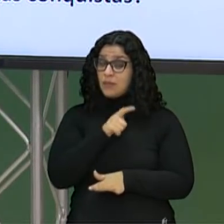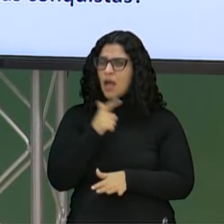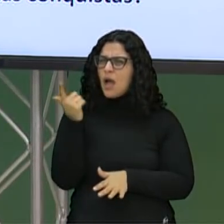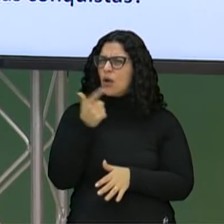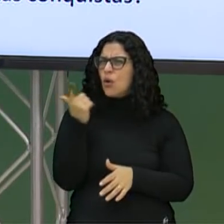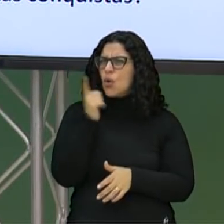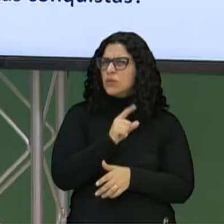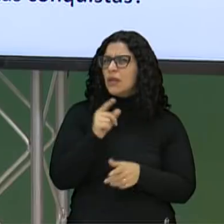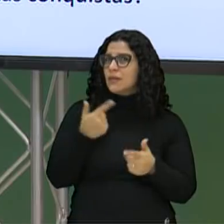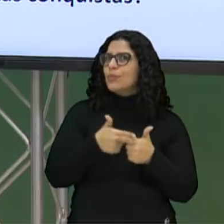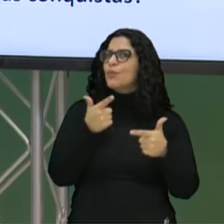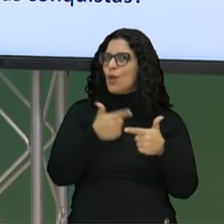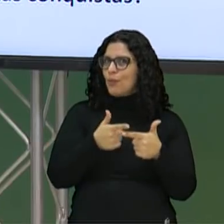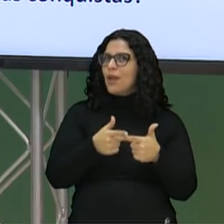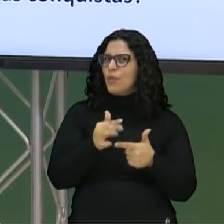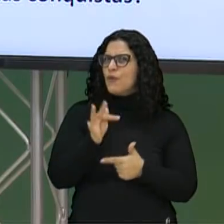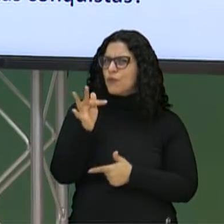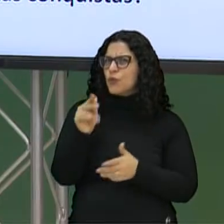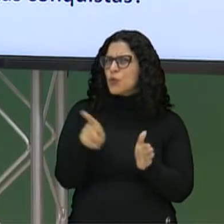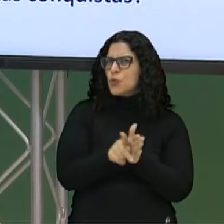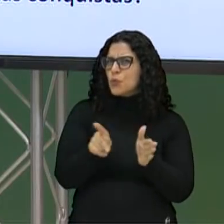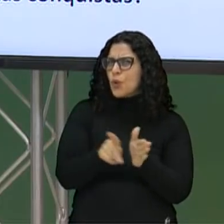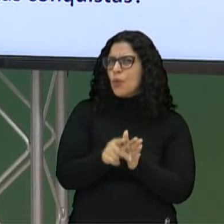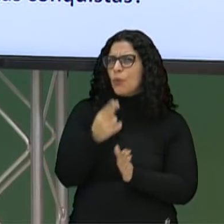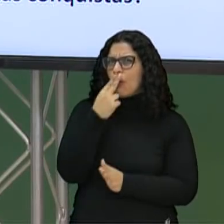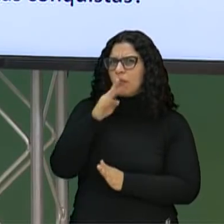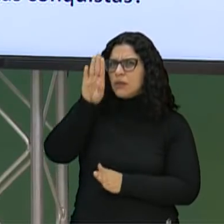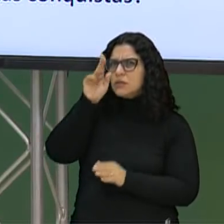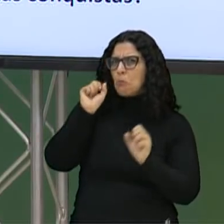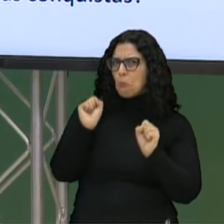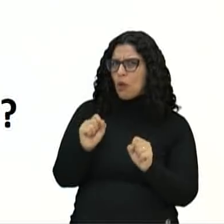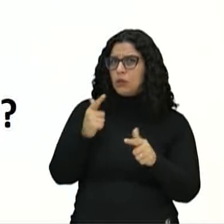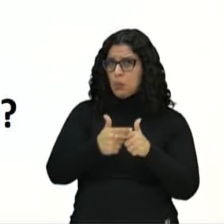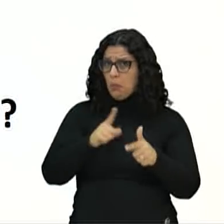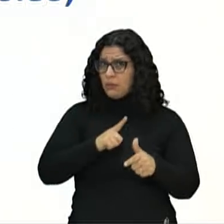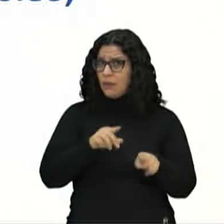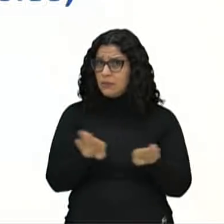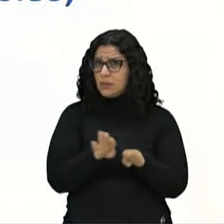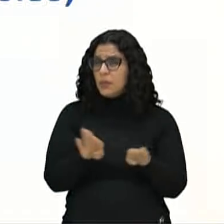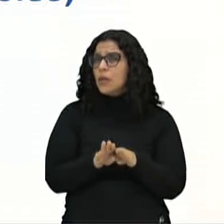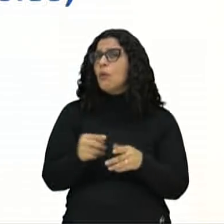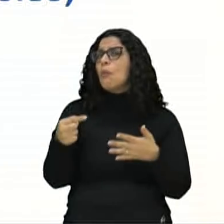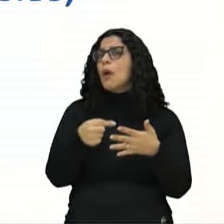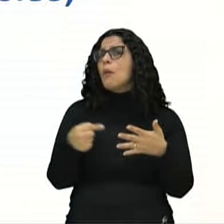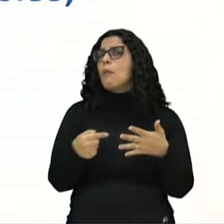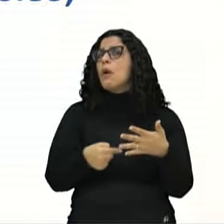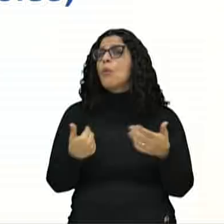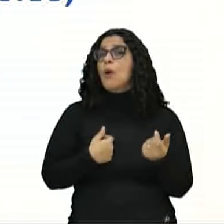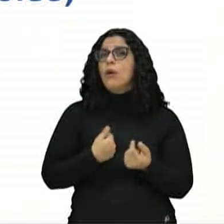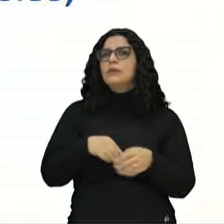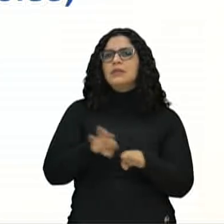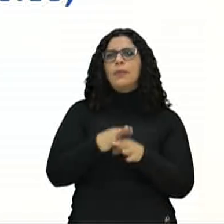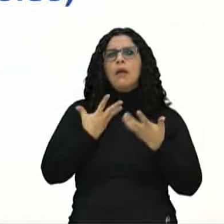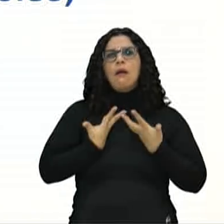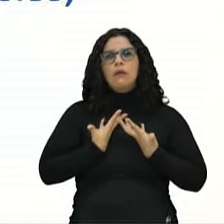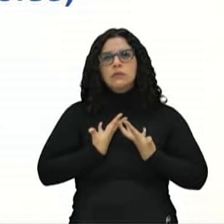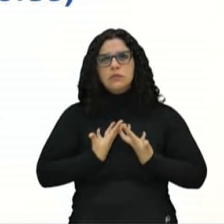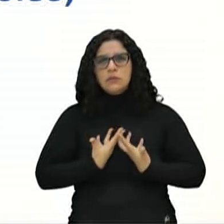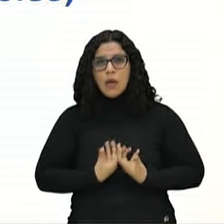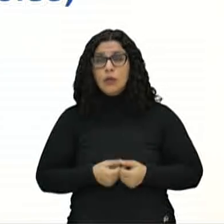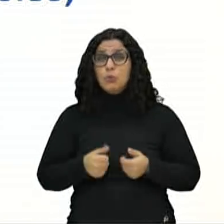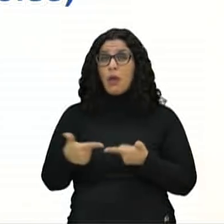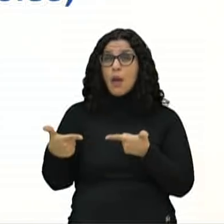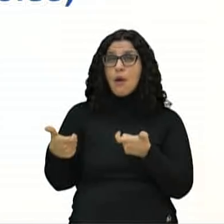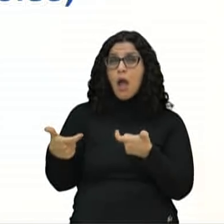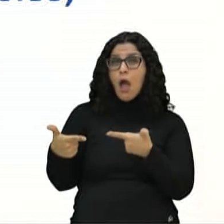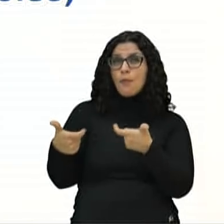poderiam gerar problemas para o exército nazista? Quais problemas poderiam ser esses? Desgaste, devido às lutas